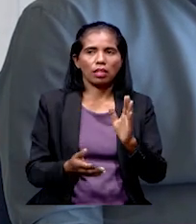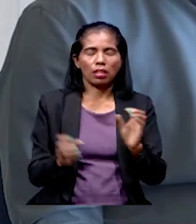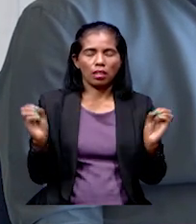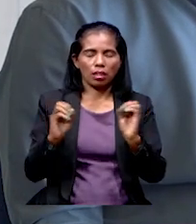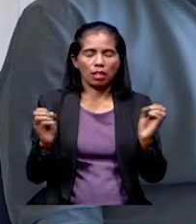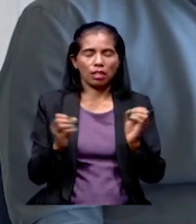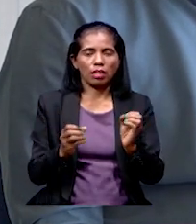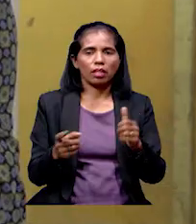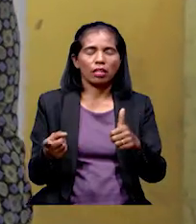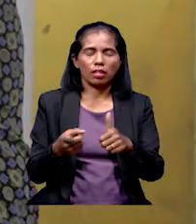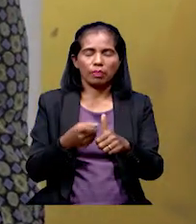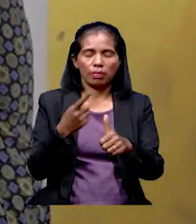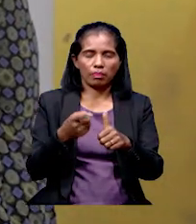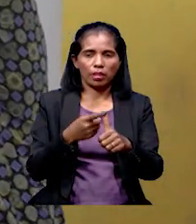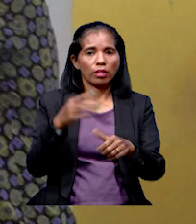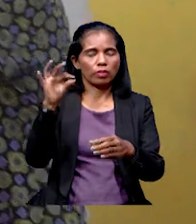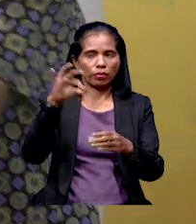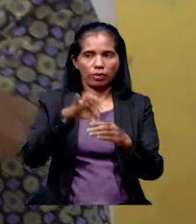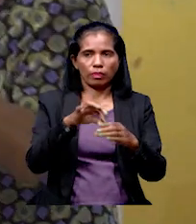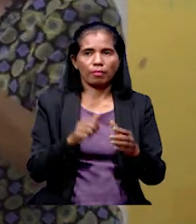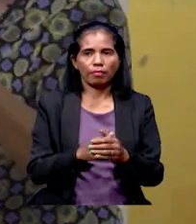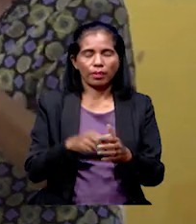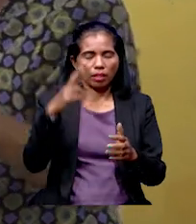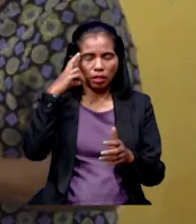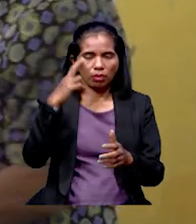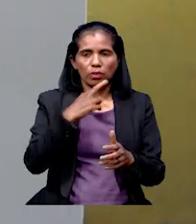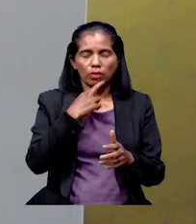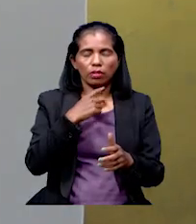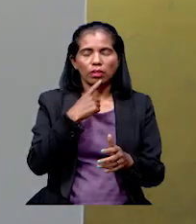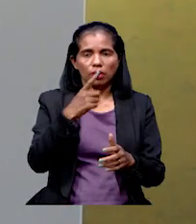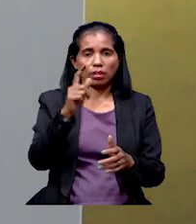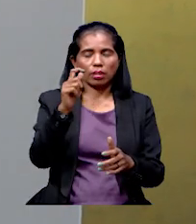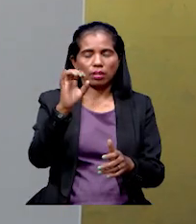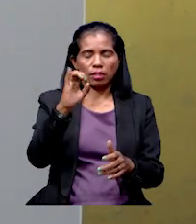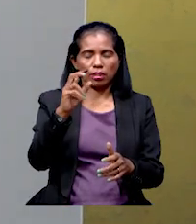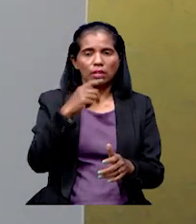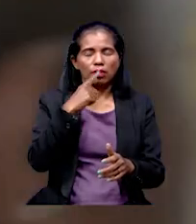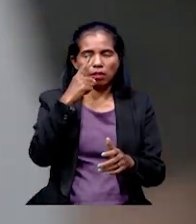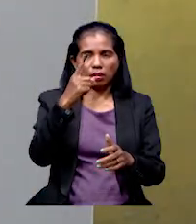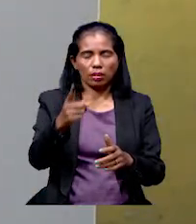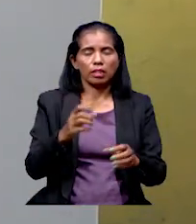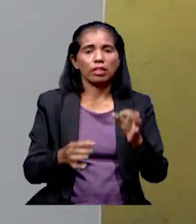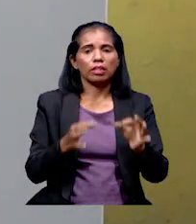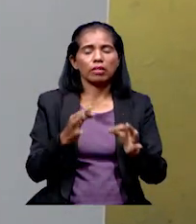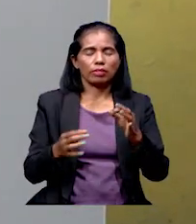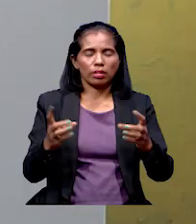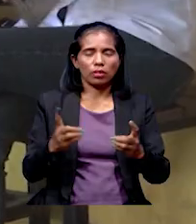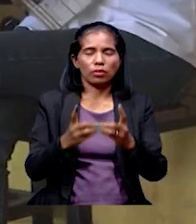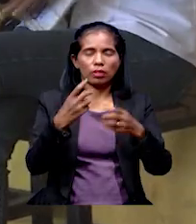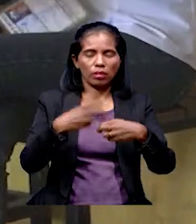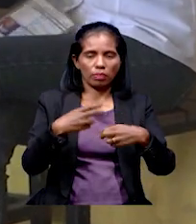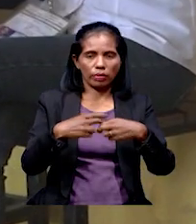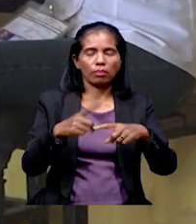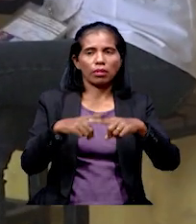liu queda sia a primeira volta. Coordenador geral candidato José Ramos Horta, Tomás Cabral, agradece a equipa Tomac, mas que é só o desafio, mas que consegue